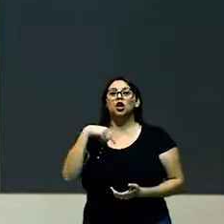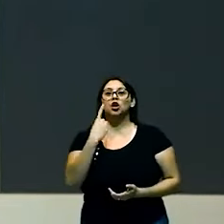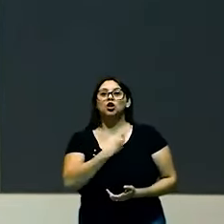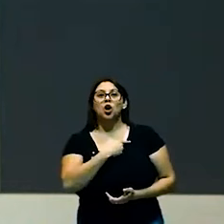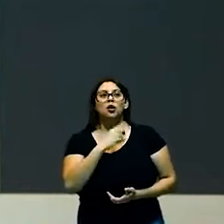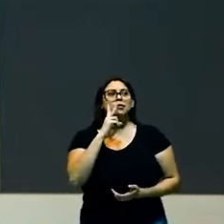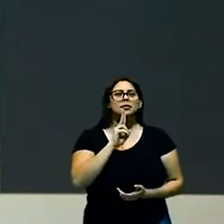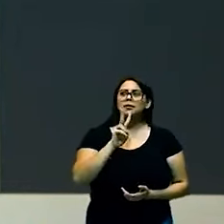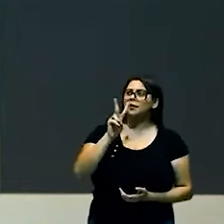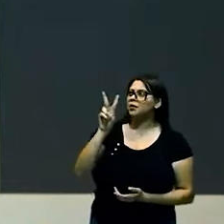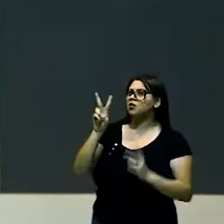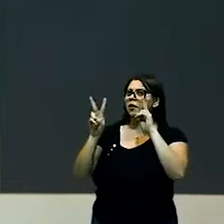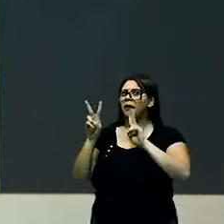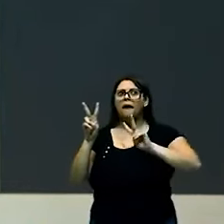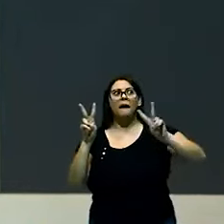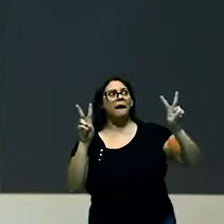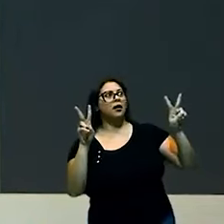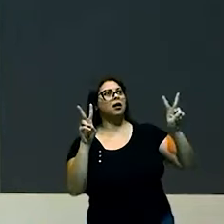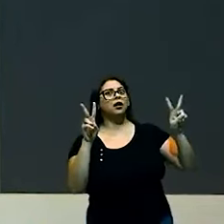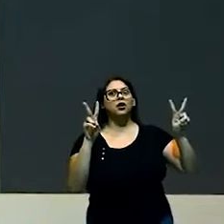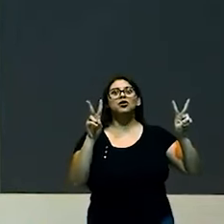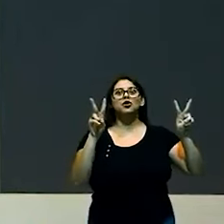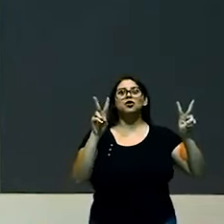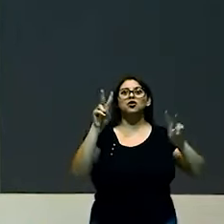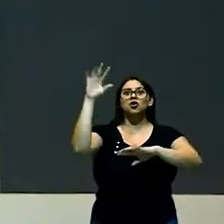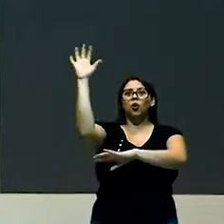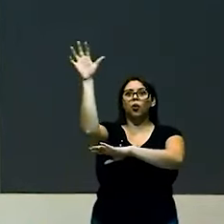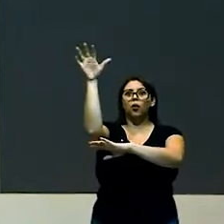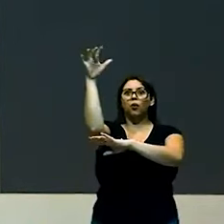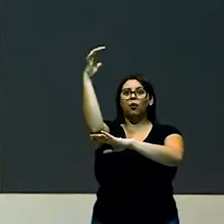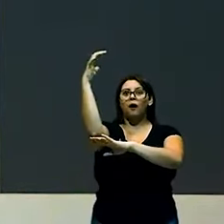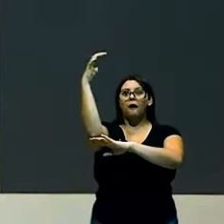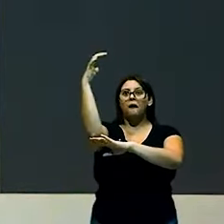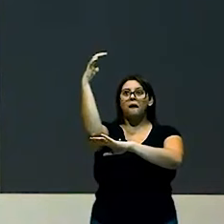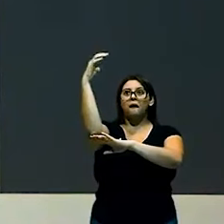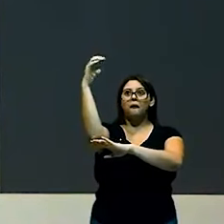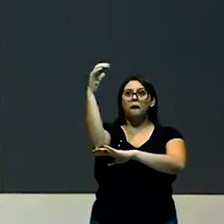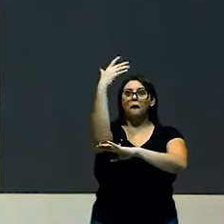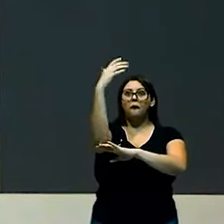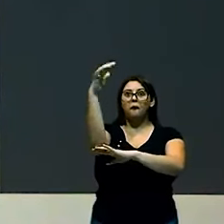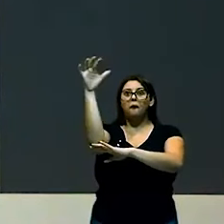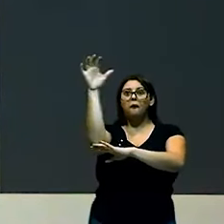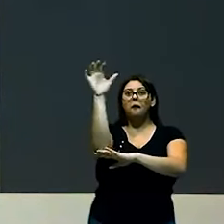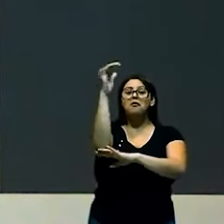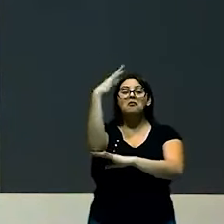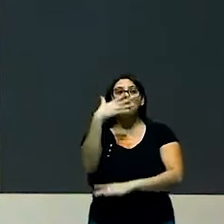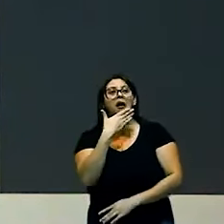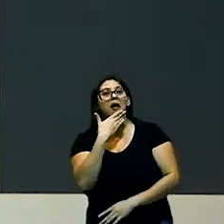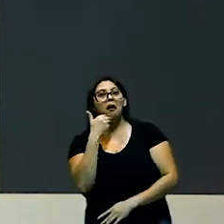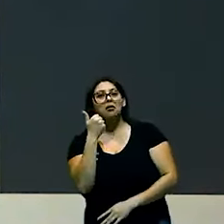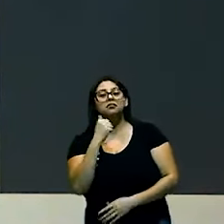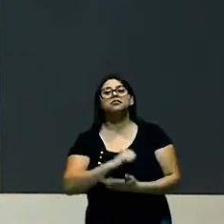está aí, né? Está bonitinho. E o pastor Fábio tem uma frase bastante interessante, que por